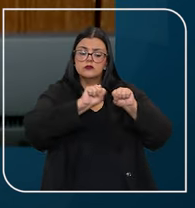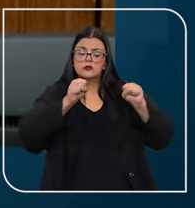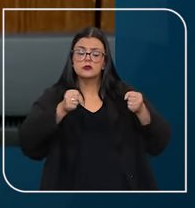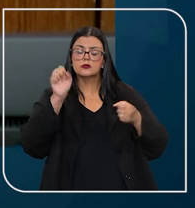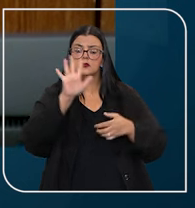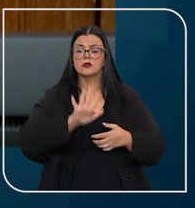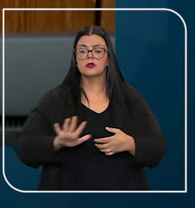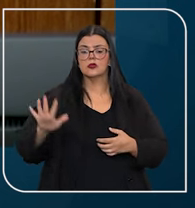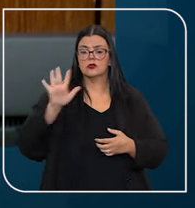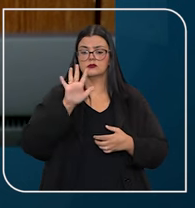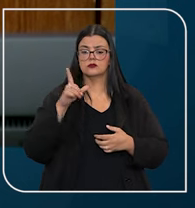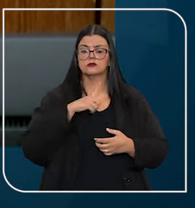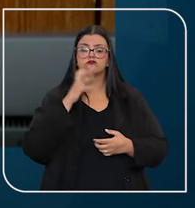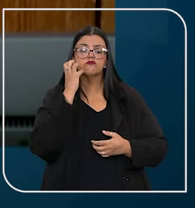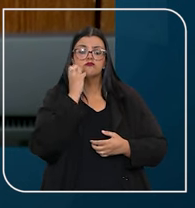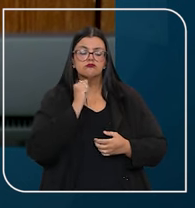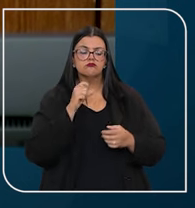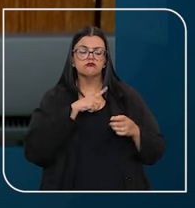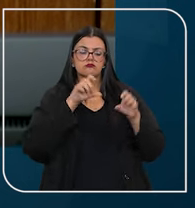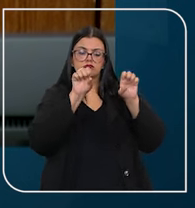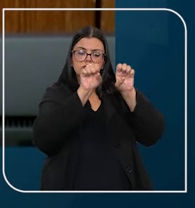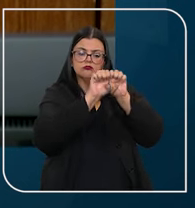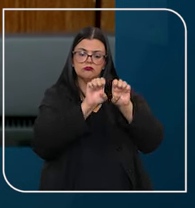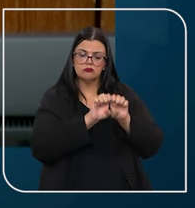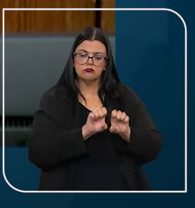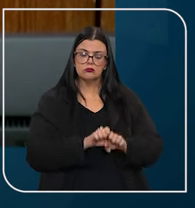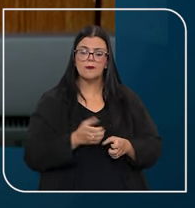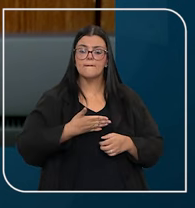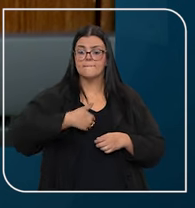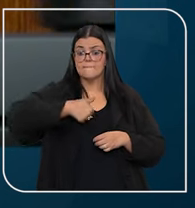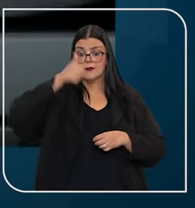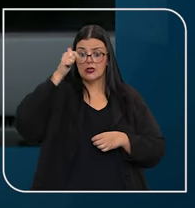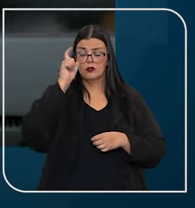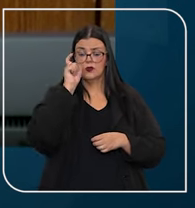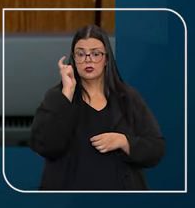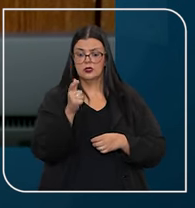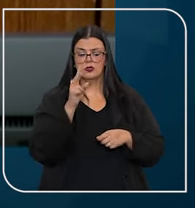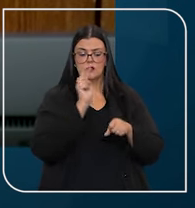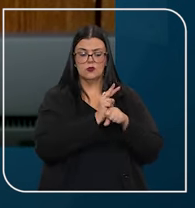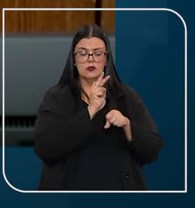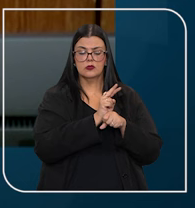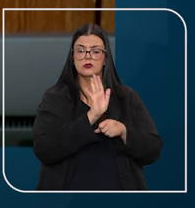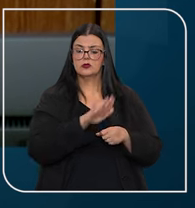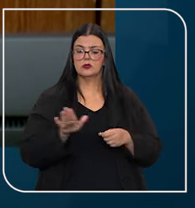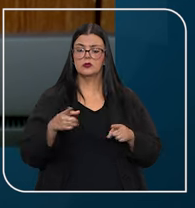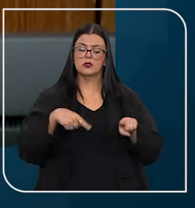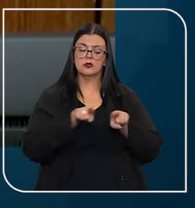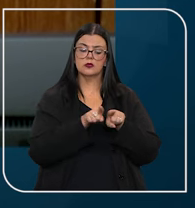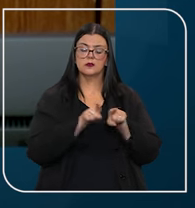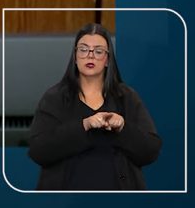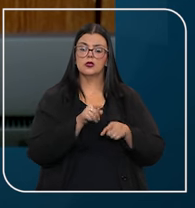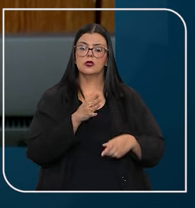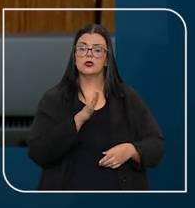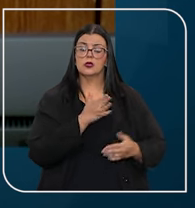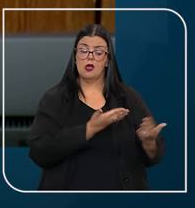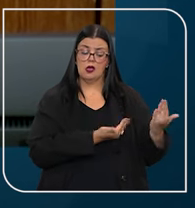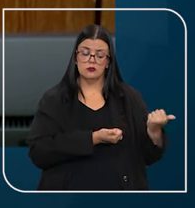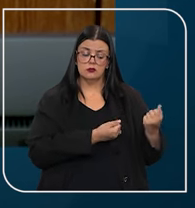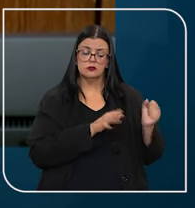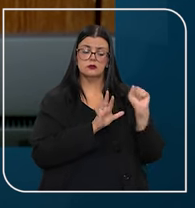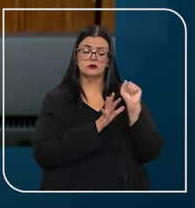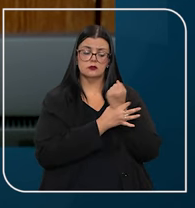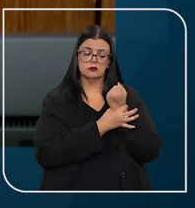observou que o Sistema Nacional de adoção está estruturado para para que o melhor interesse e proteção da Criança e do